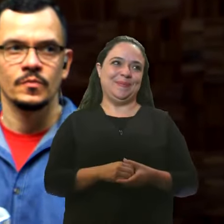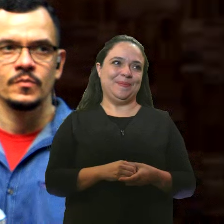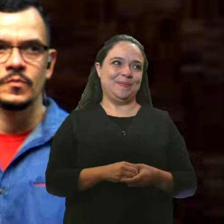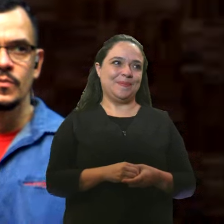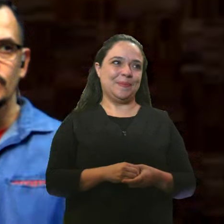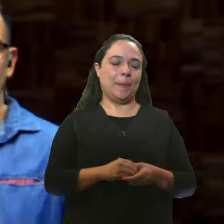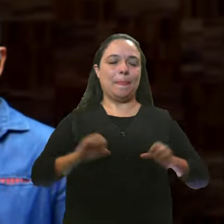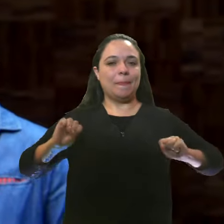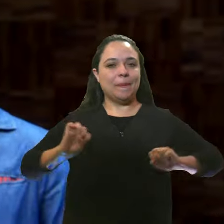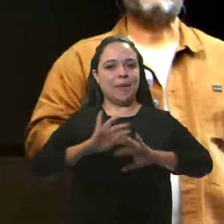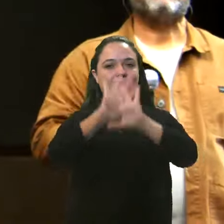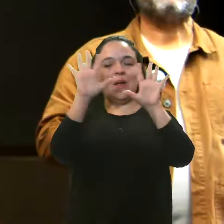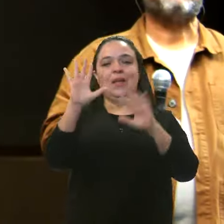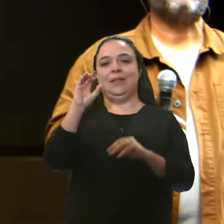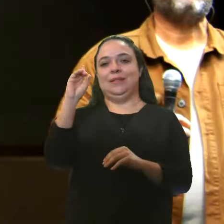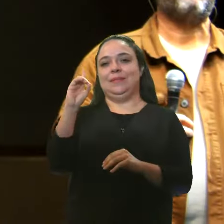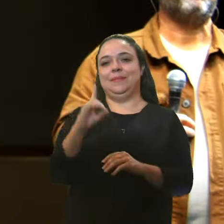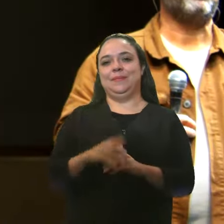Isso, glória a Deus.